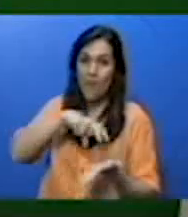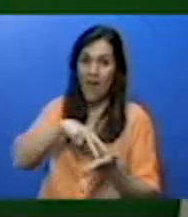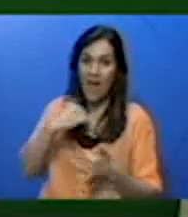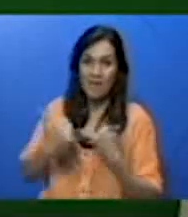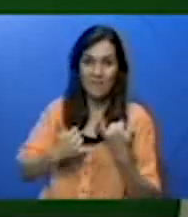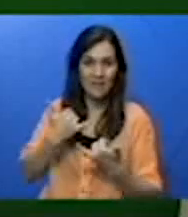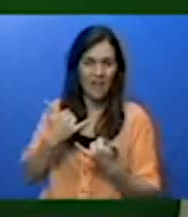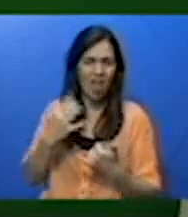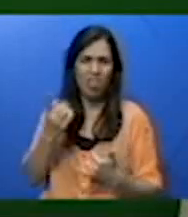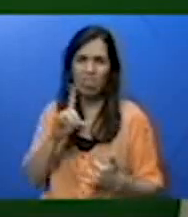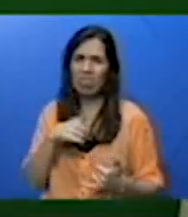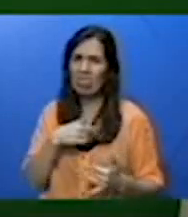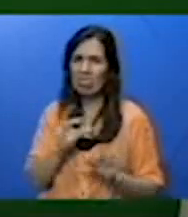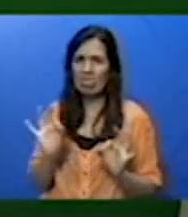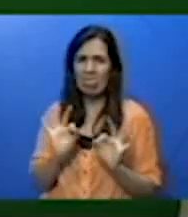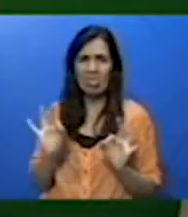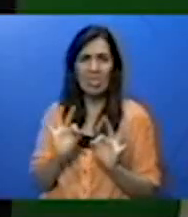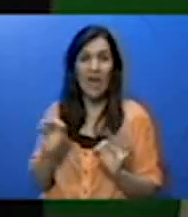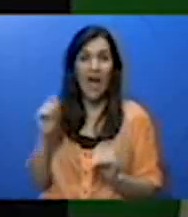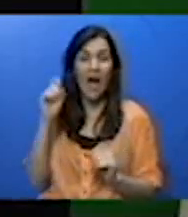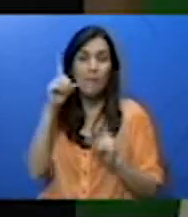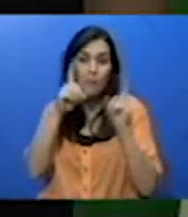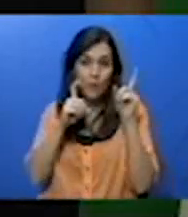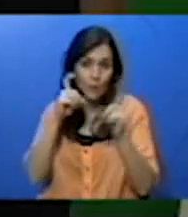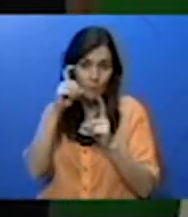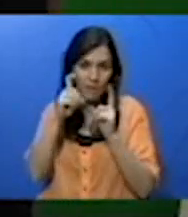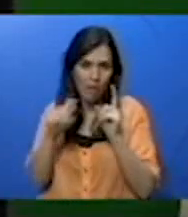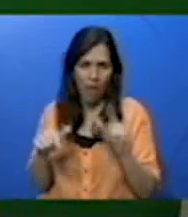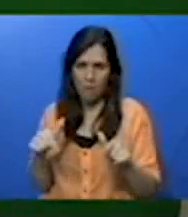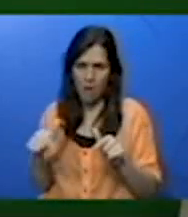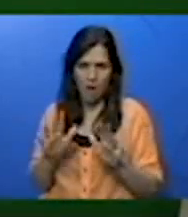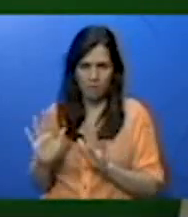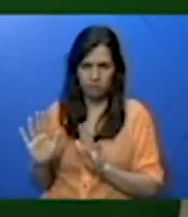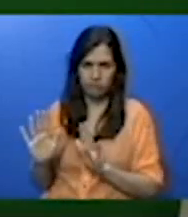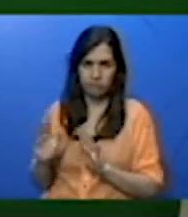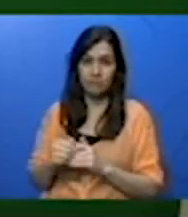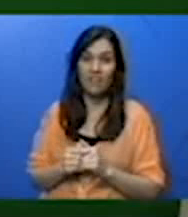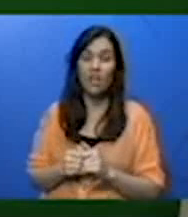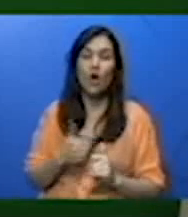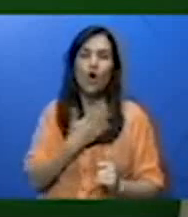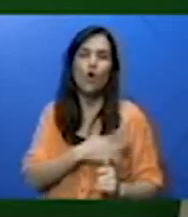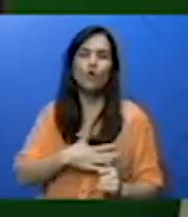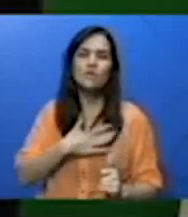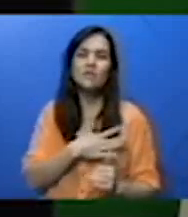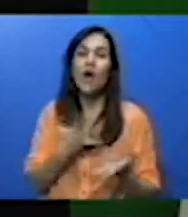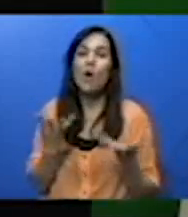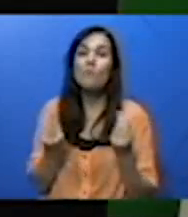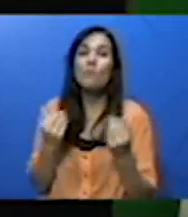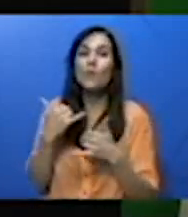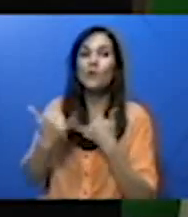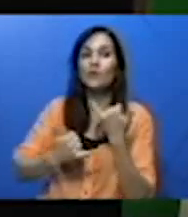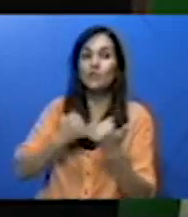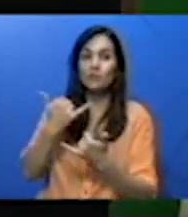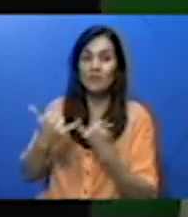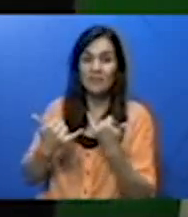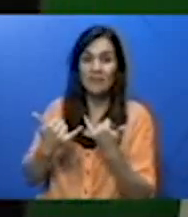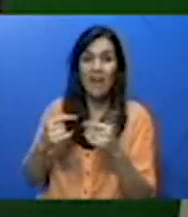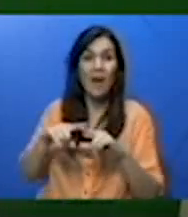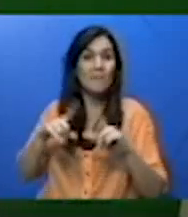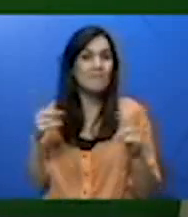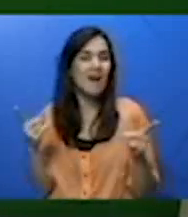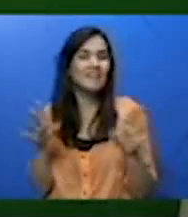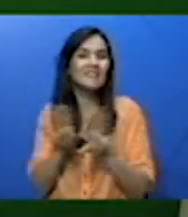muitas preocupações, uma delas em trabalhar. Gostamos muito de brincar, mas também